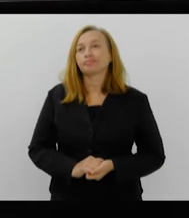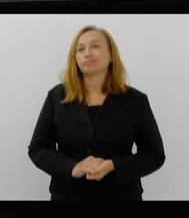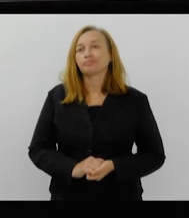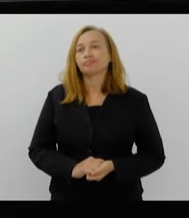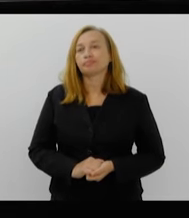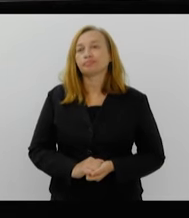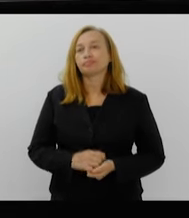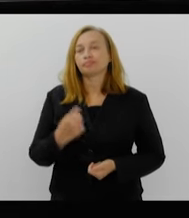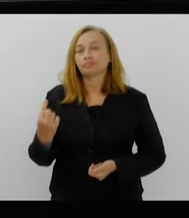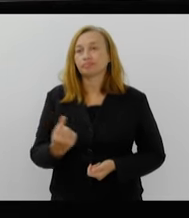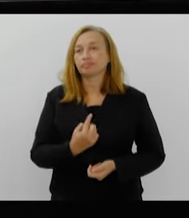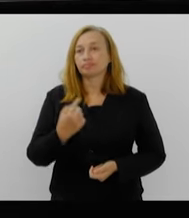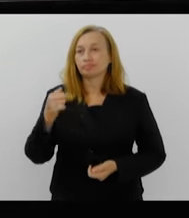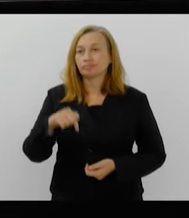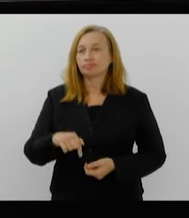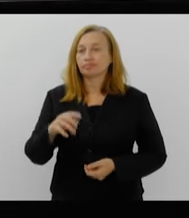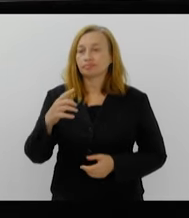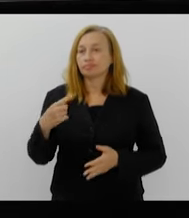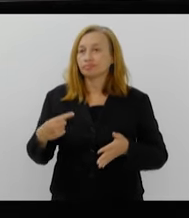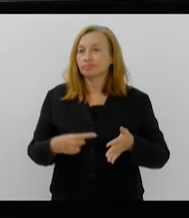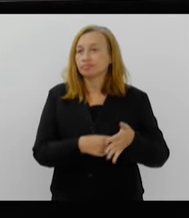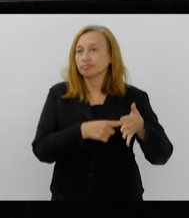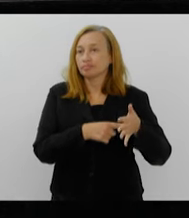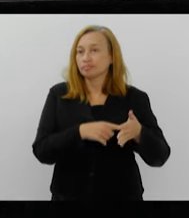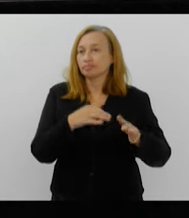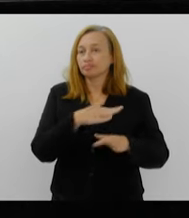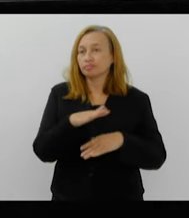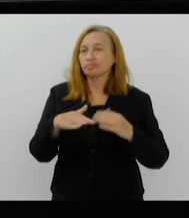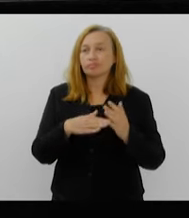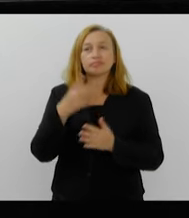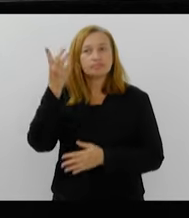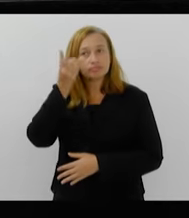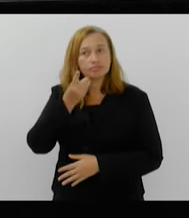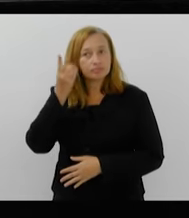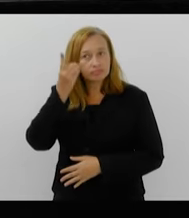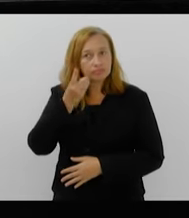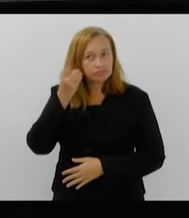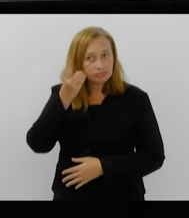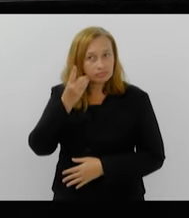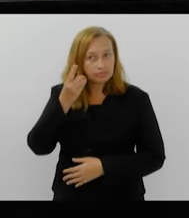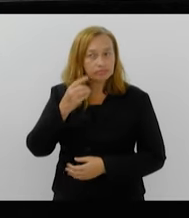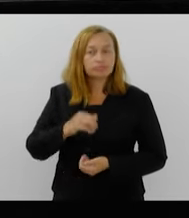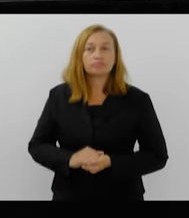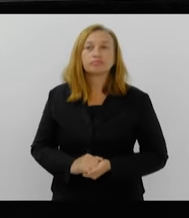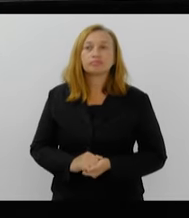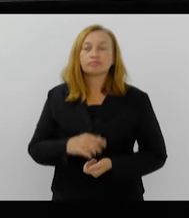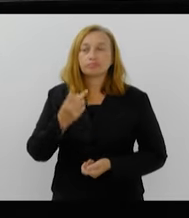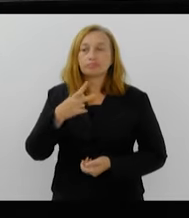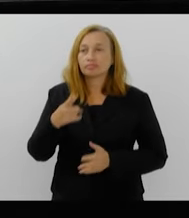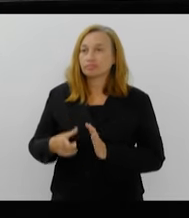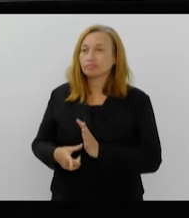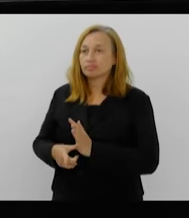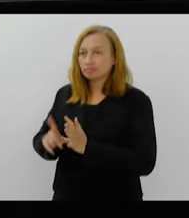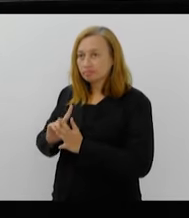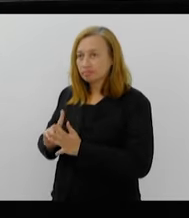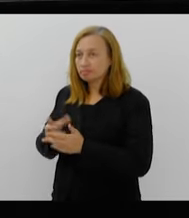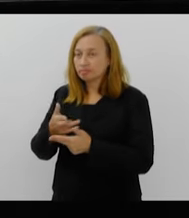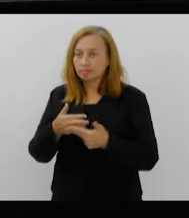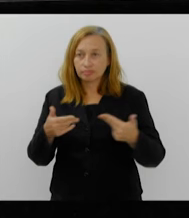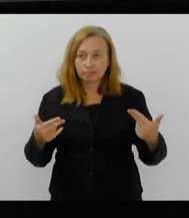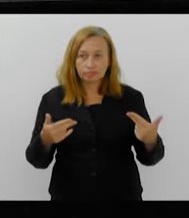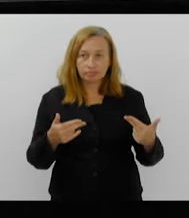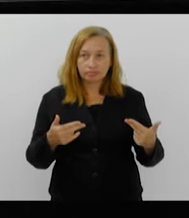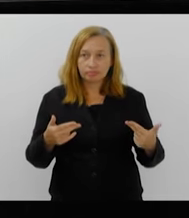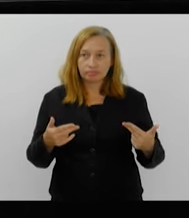é que nós estamos aqui denunciando, e todos os deputados que passaram e me antecederam, colocaram diversas